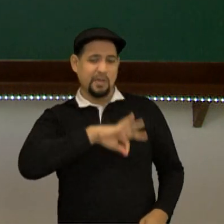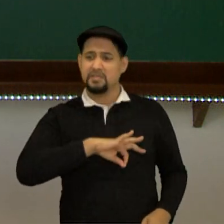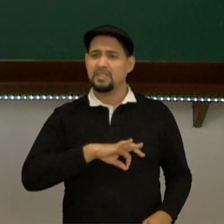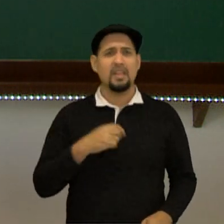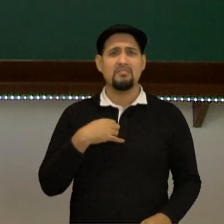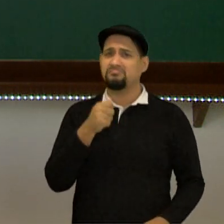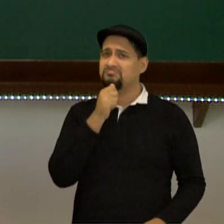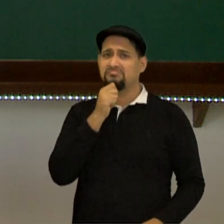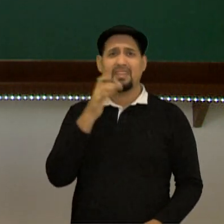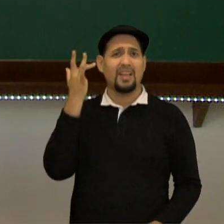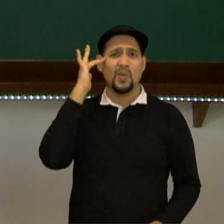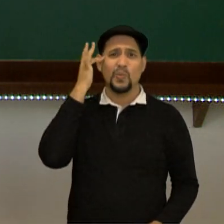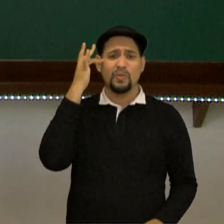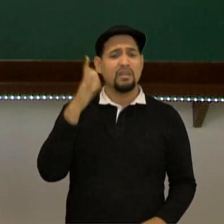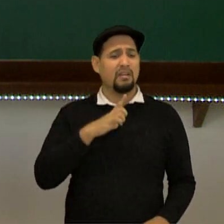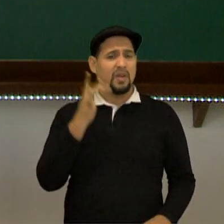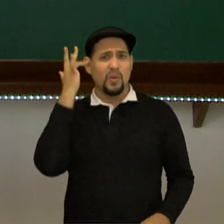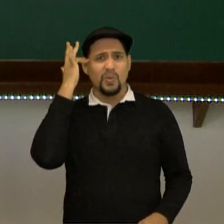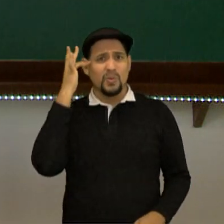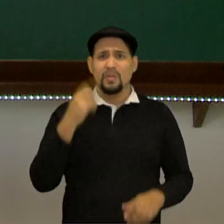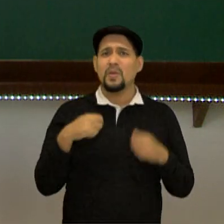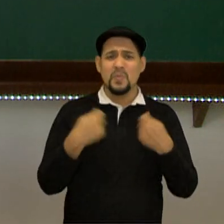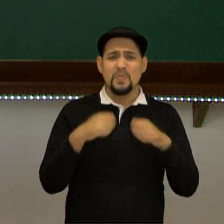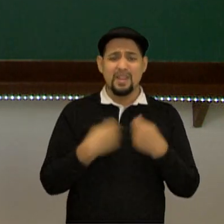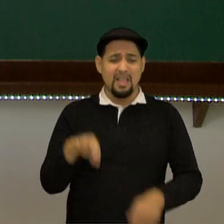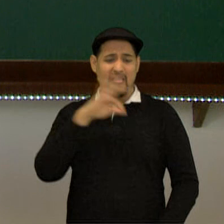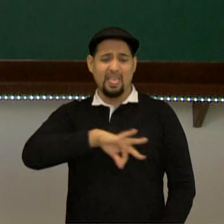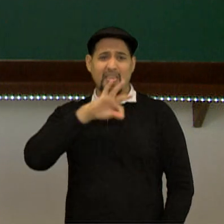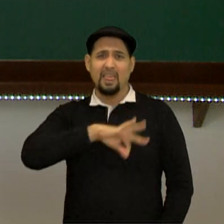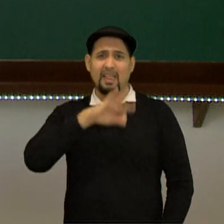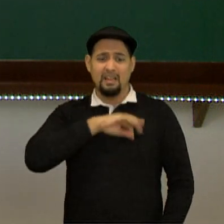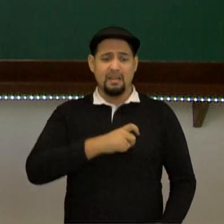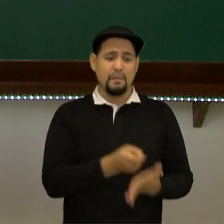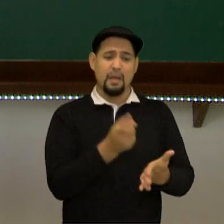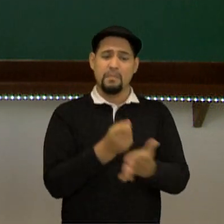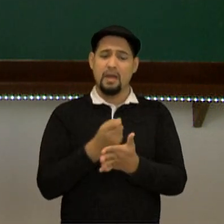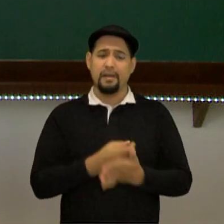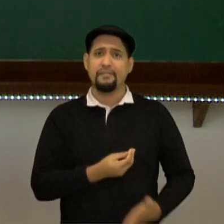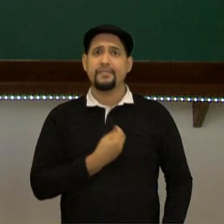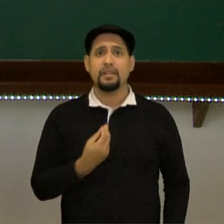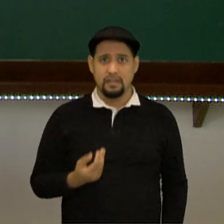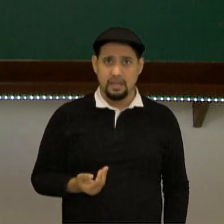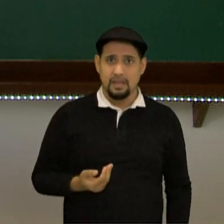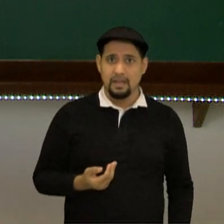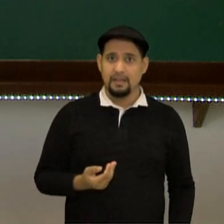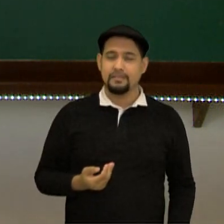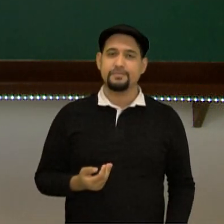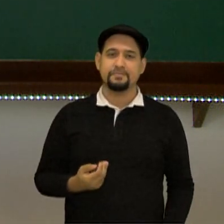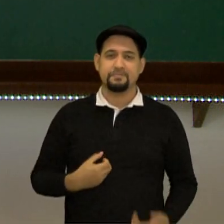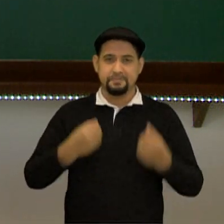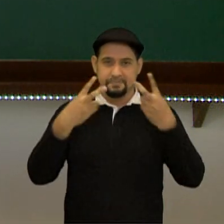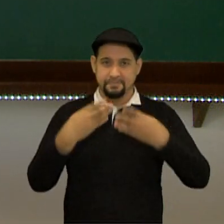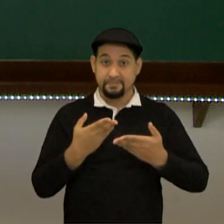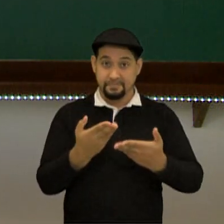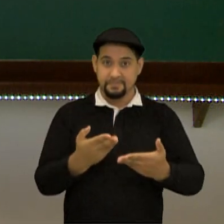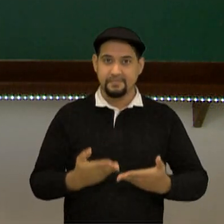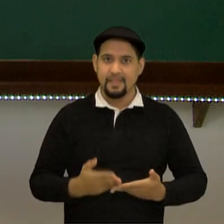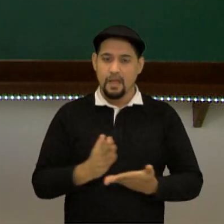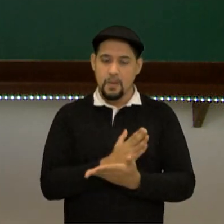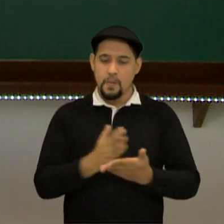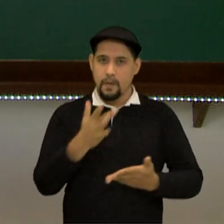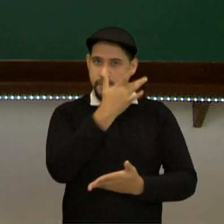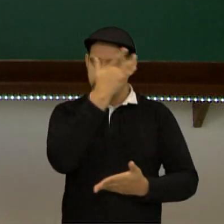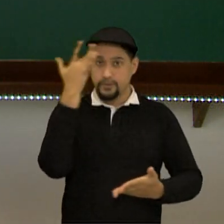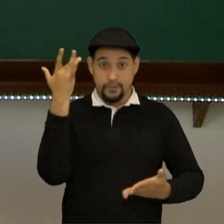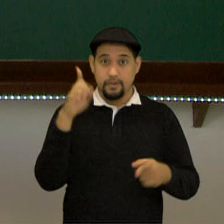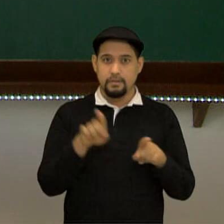sou adulto e quando eu ficar adulto eu precisarei ganhar dinheiro para custear a minha vida. Bom, eu lhe digo, para algumas